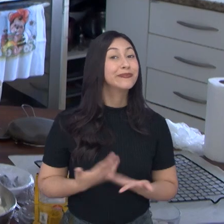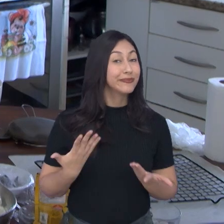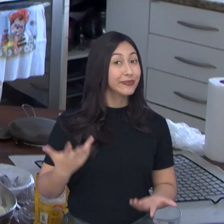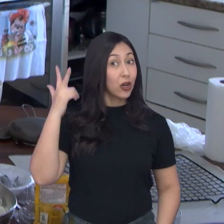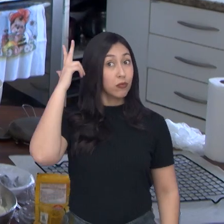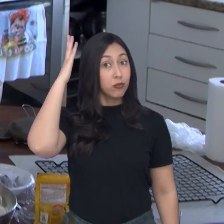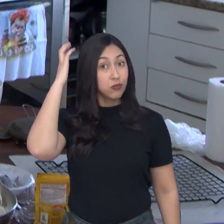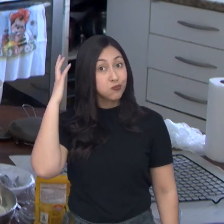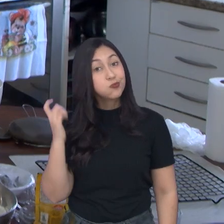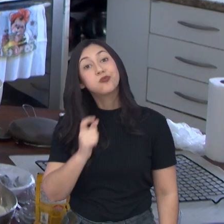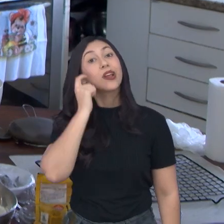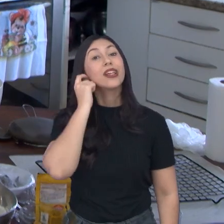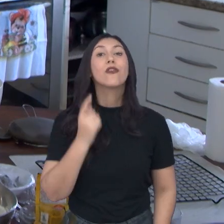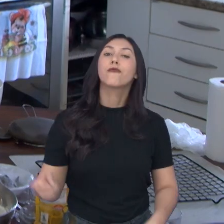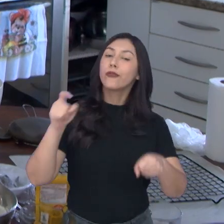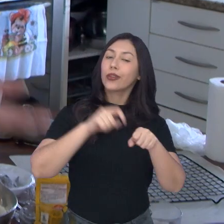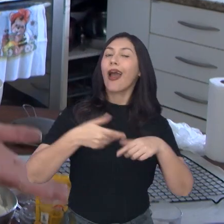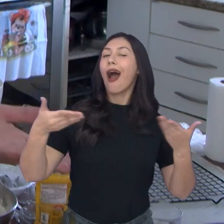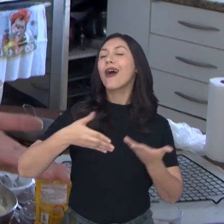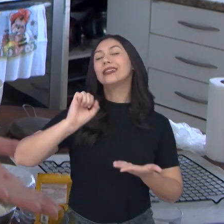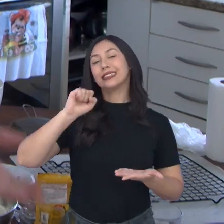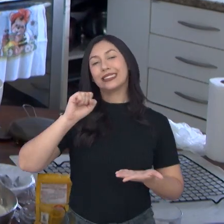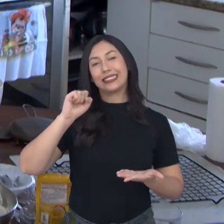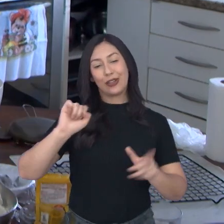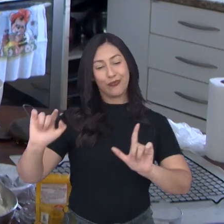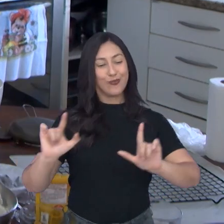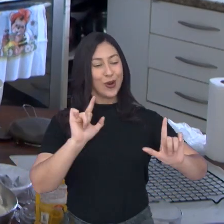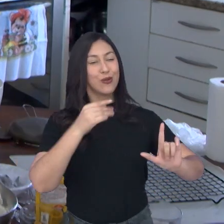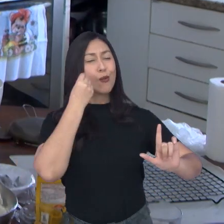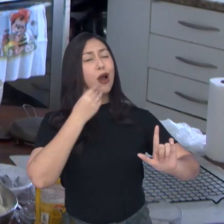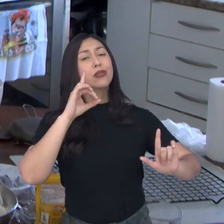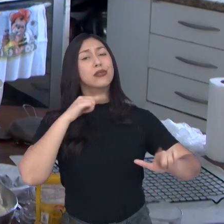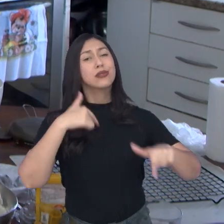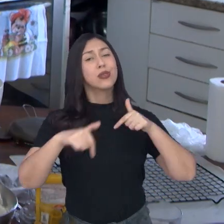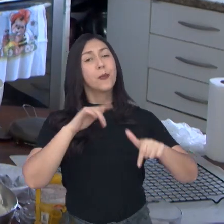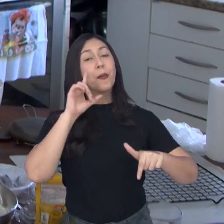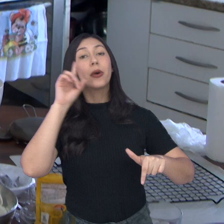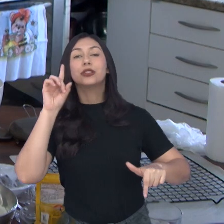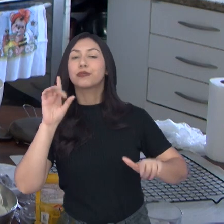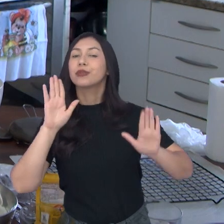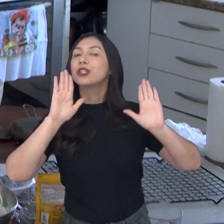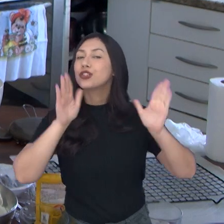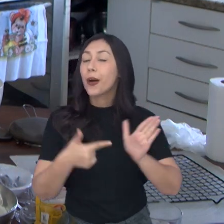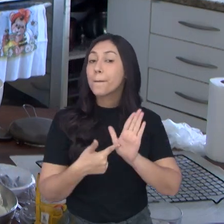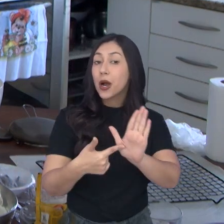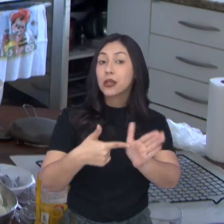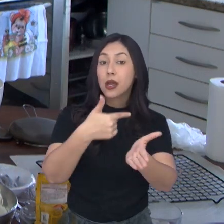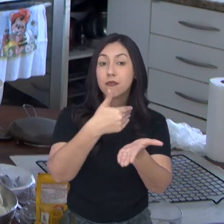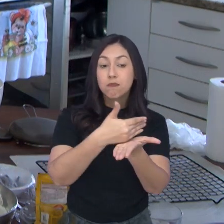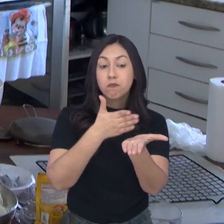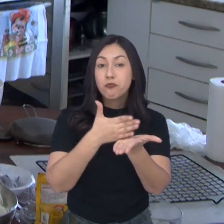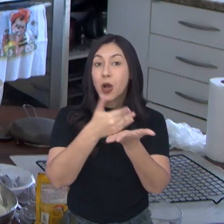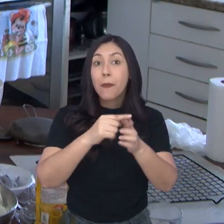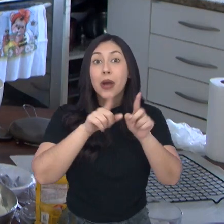Fernanda, estou de volta agora sim para o quadro Job do Dia. E eu falei no bloco anterior que eu ia fazer brownie, né? Mas